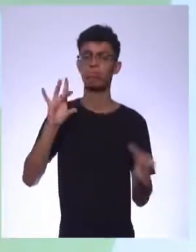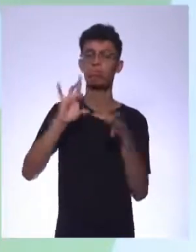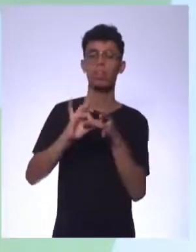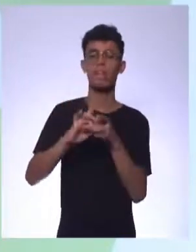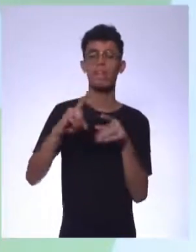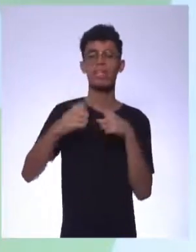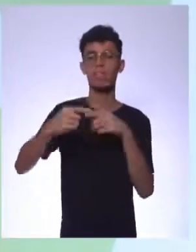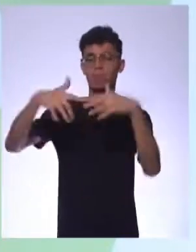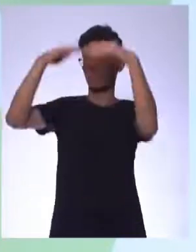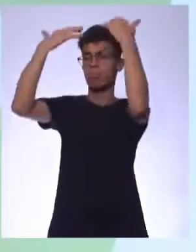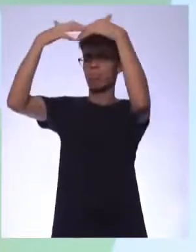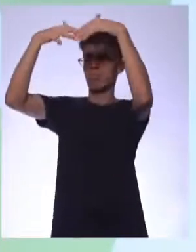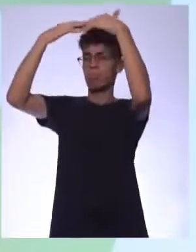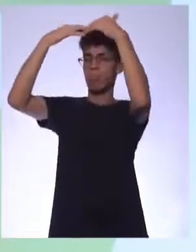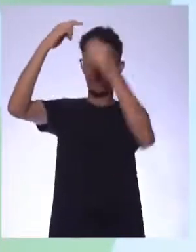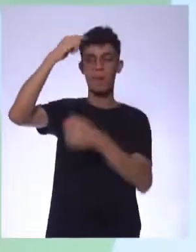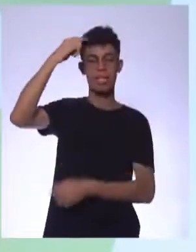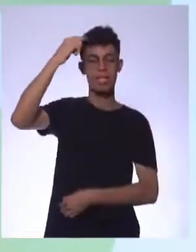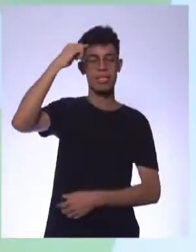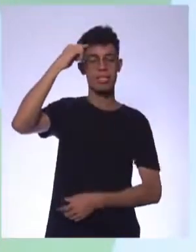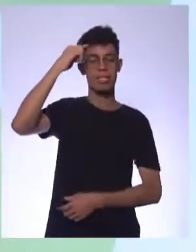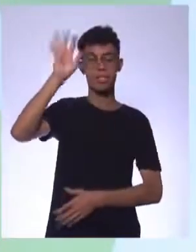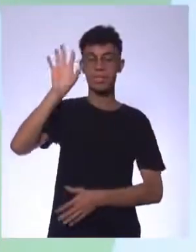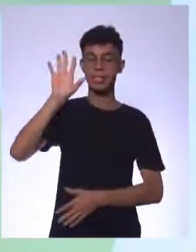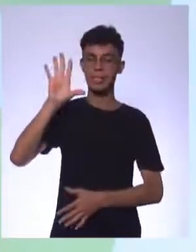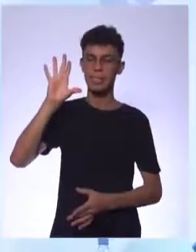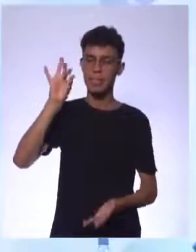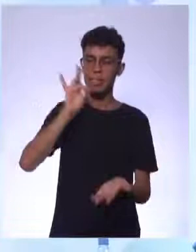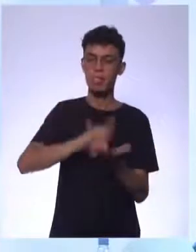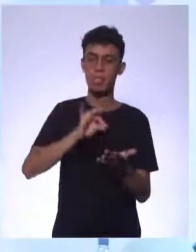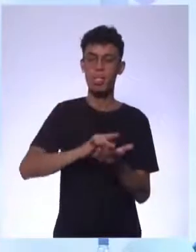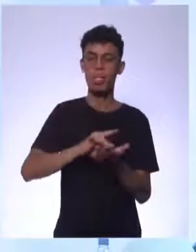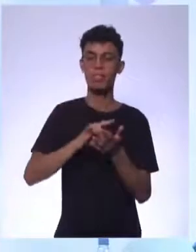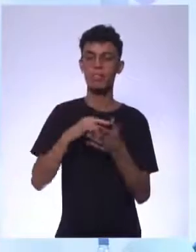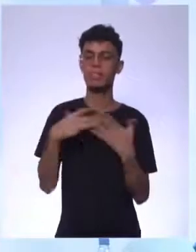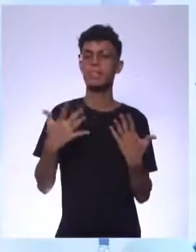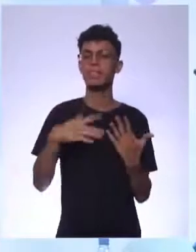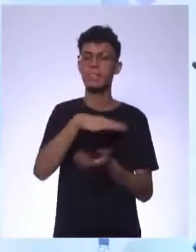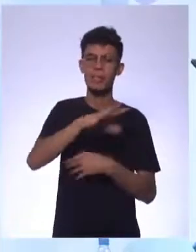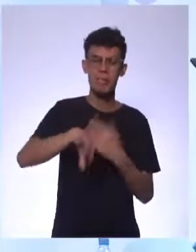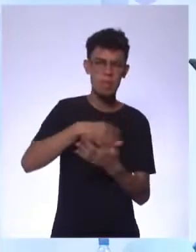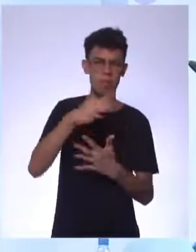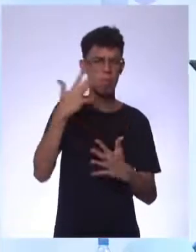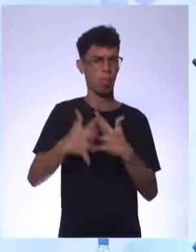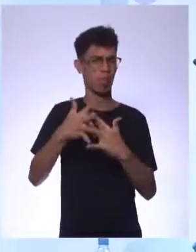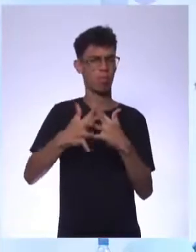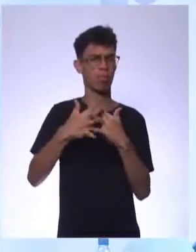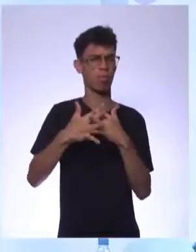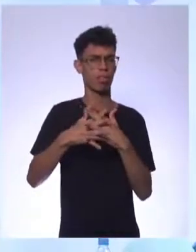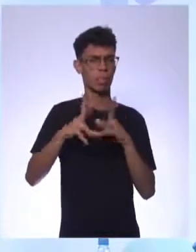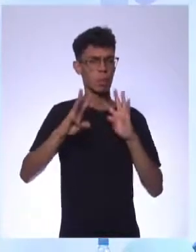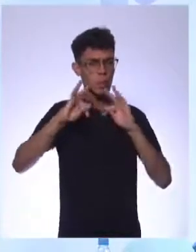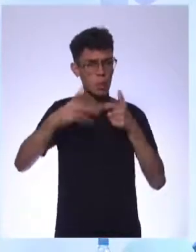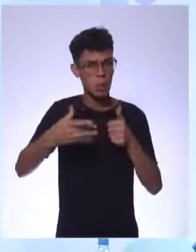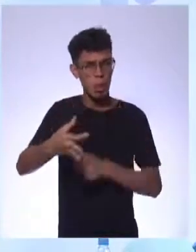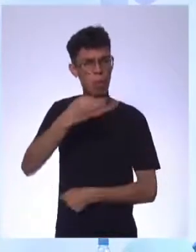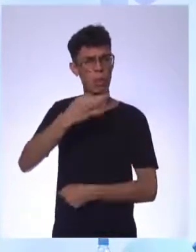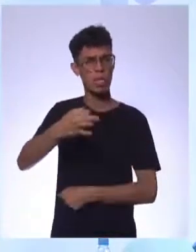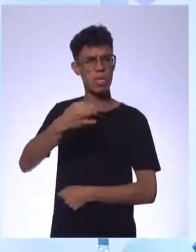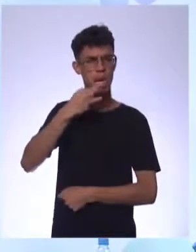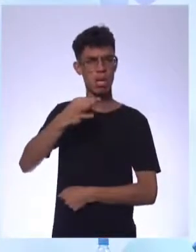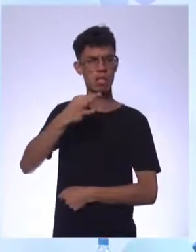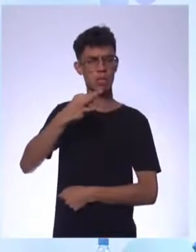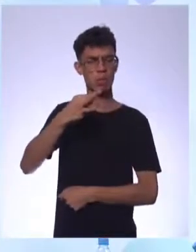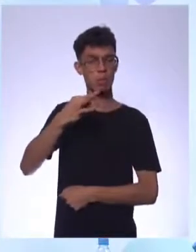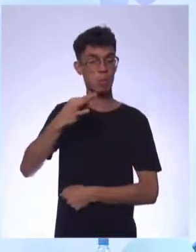verdade, então é um fato. Exato, gente. Olha a confusão aí. Exatamente. Quer dizer, todas as opiniões que a pessoa tem,